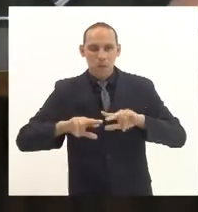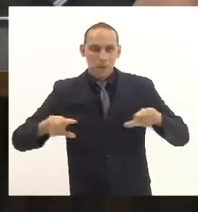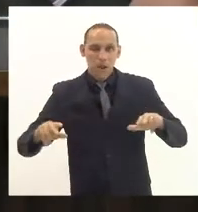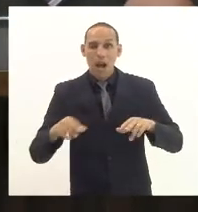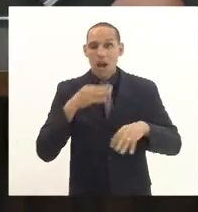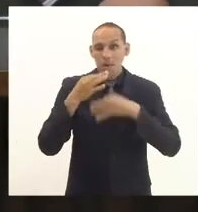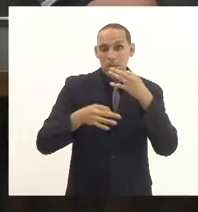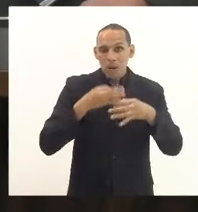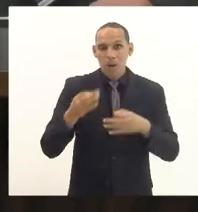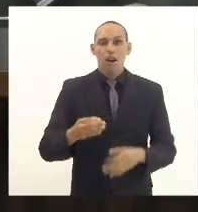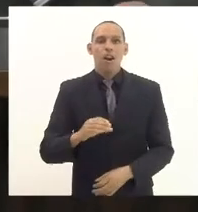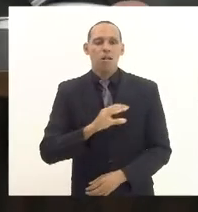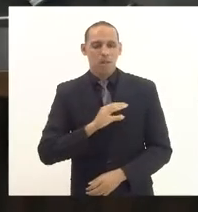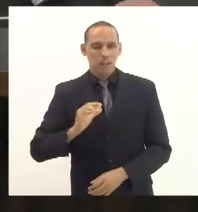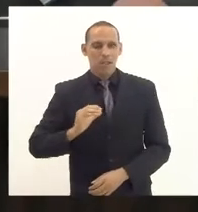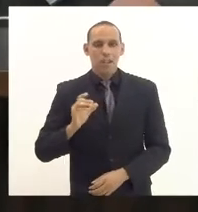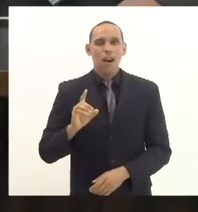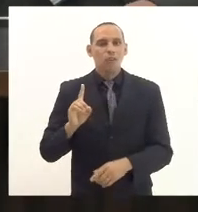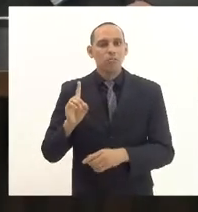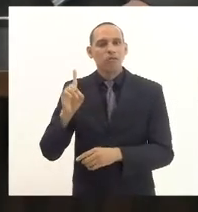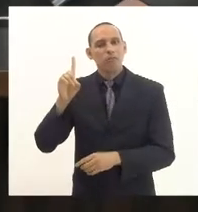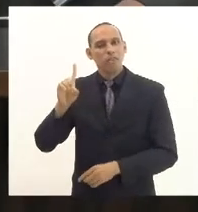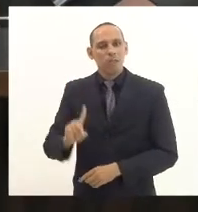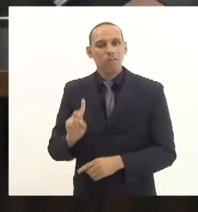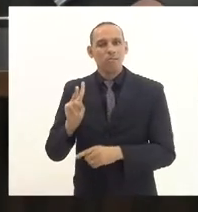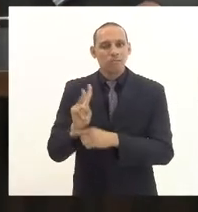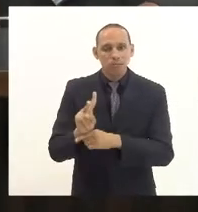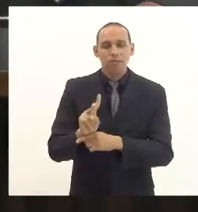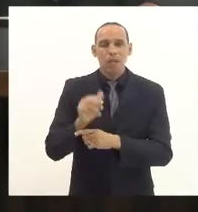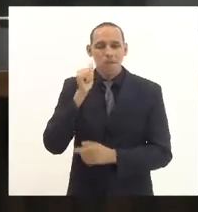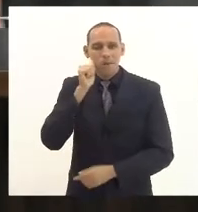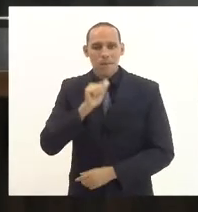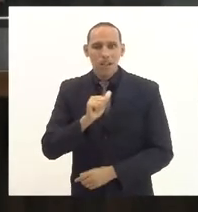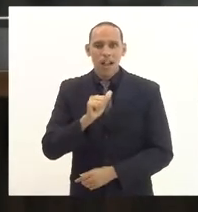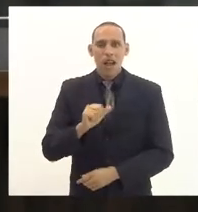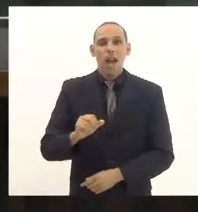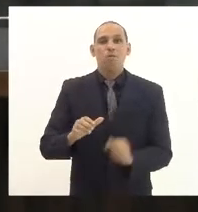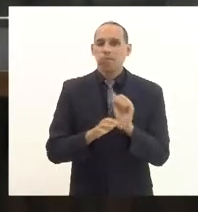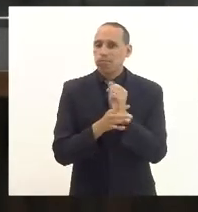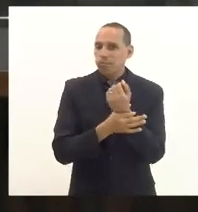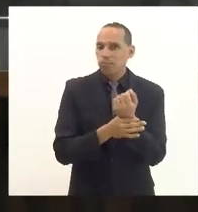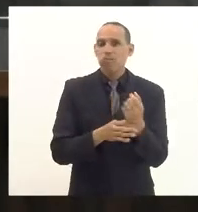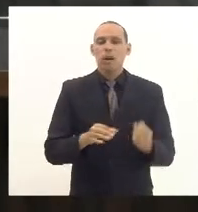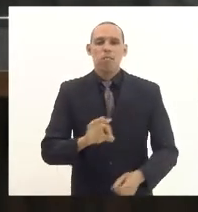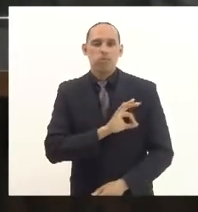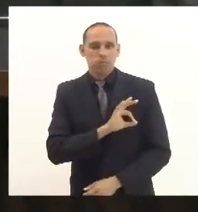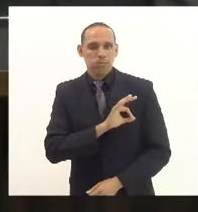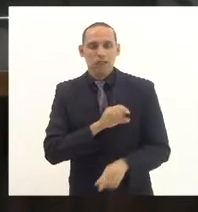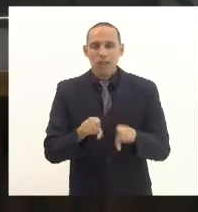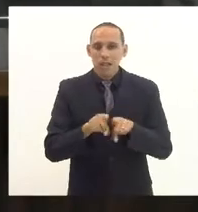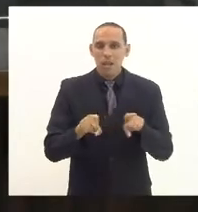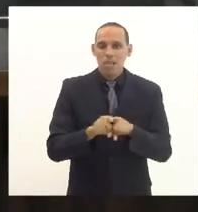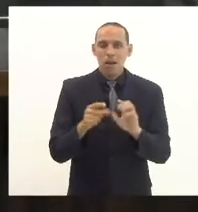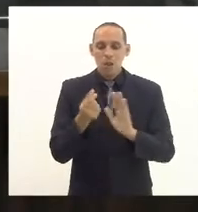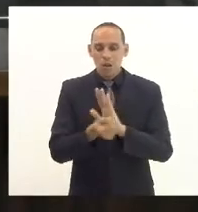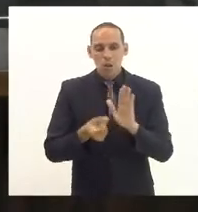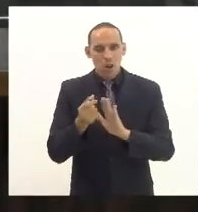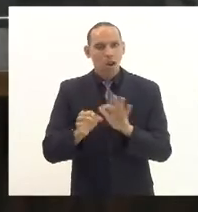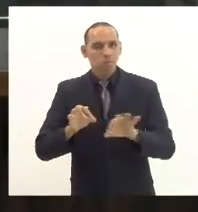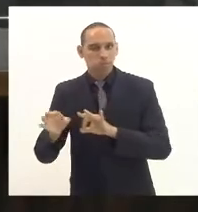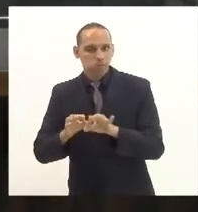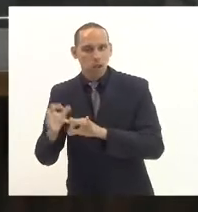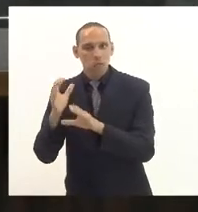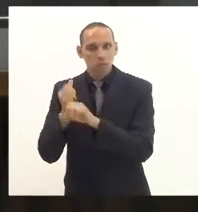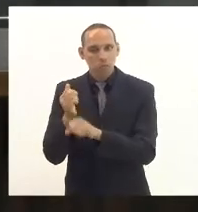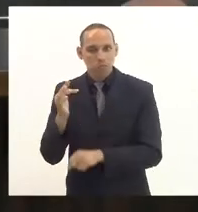Constitucionalidade, defesa do direito da mulher, favorável. Segurança Pública, assunto de polícia, favorável. De ciência e tecnologia, favorável. De orçamento, finanças, fiscalização financeira